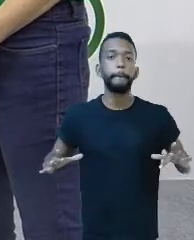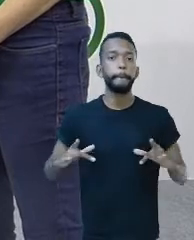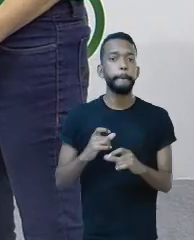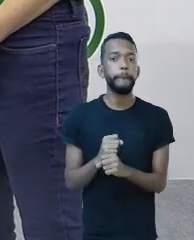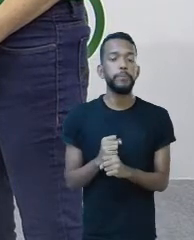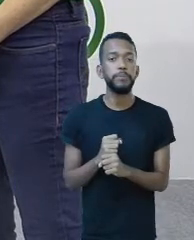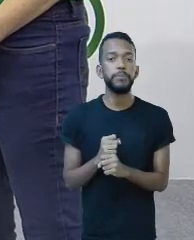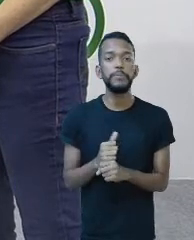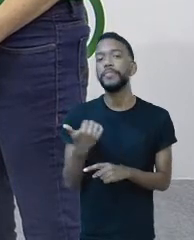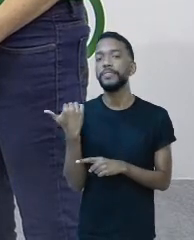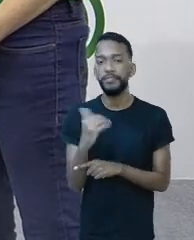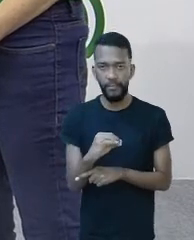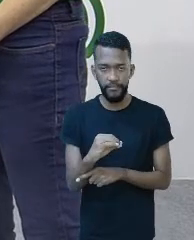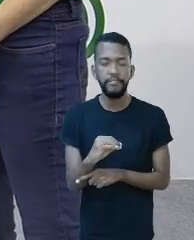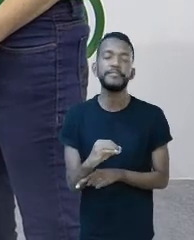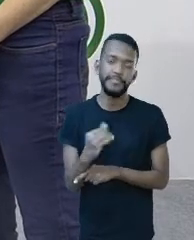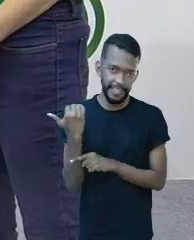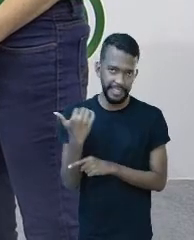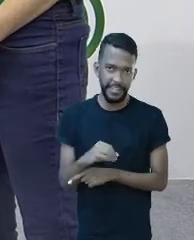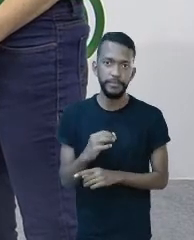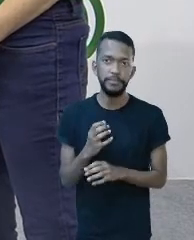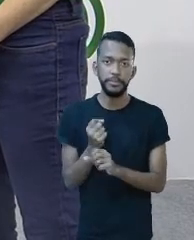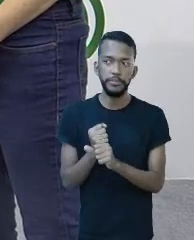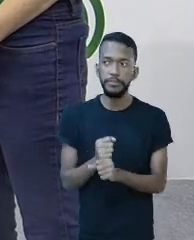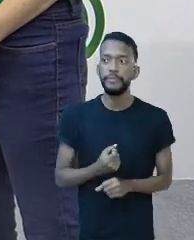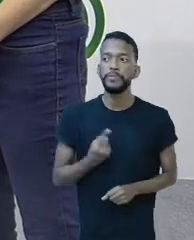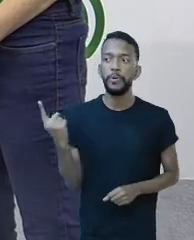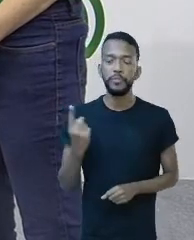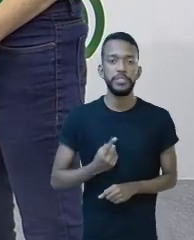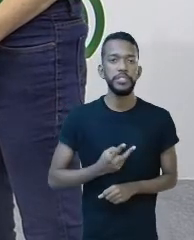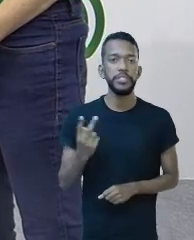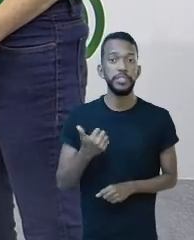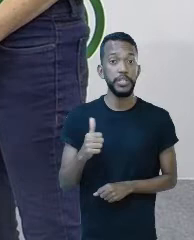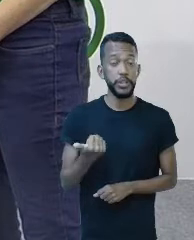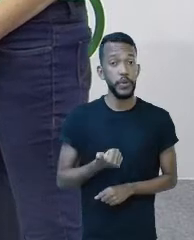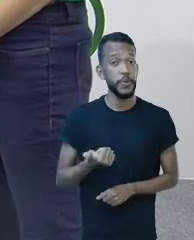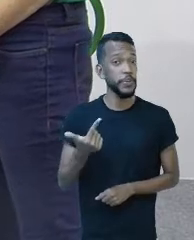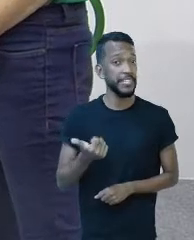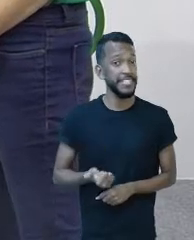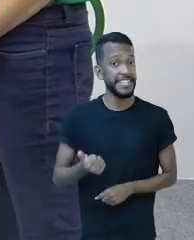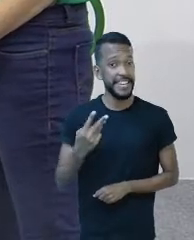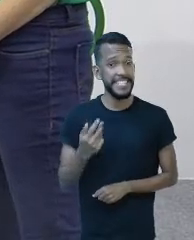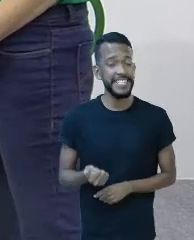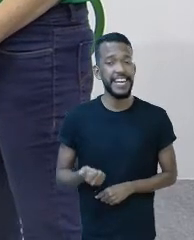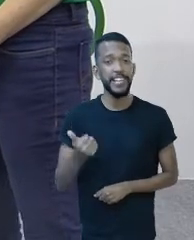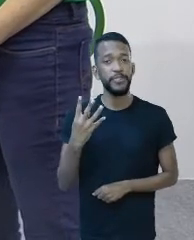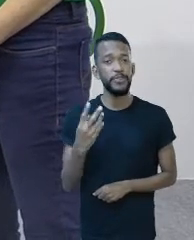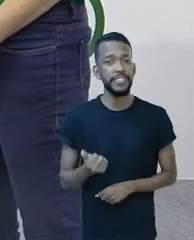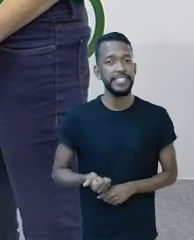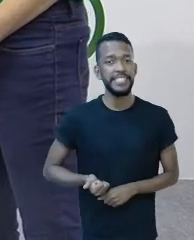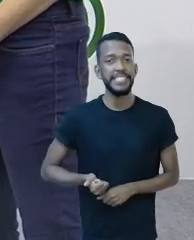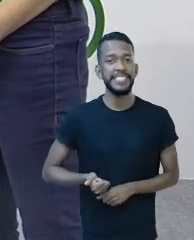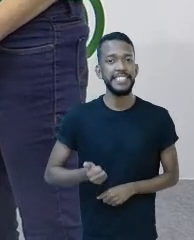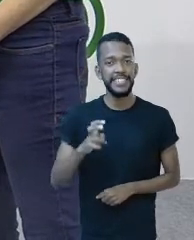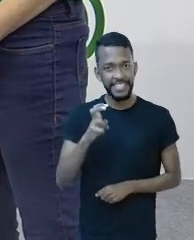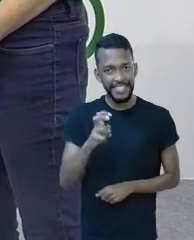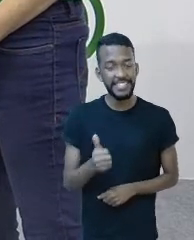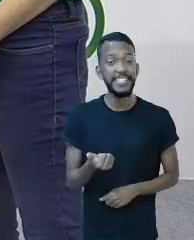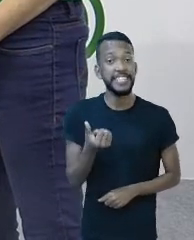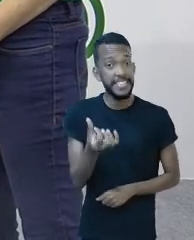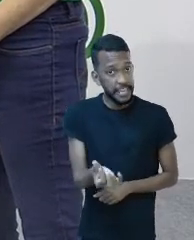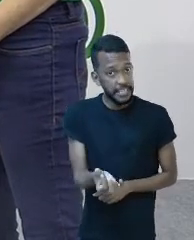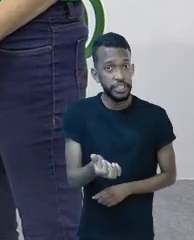qual? 10 pontos. 10, 11, 12, 13, 14,